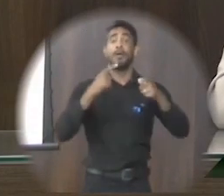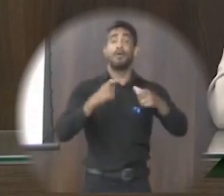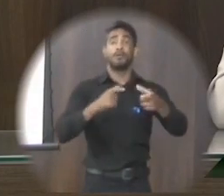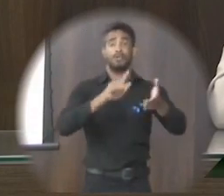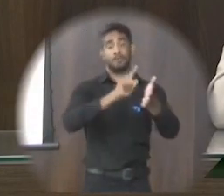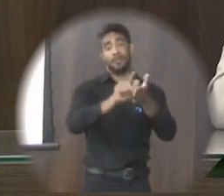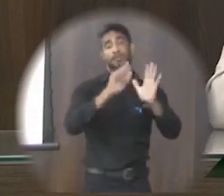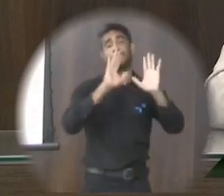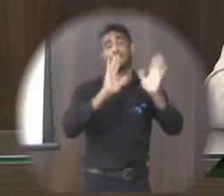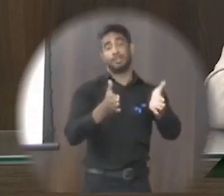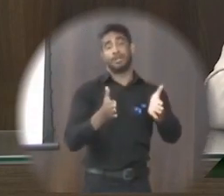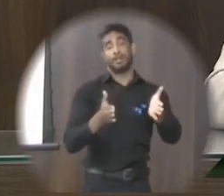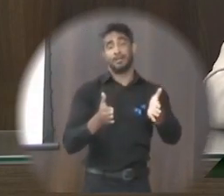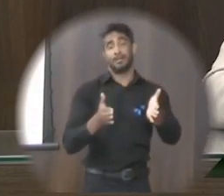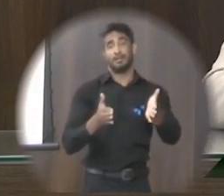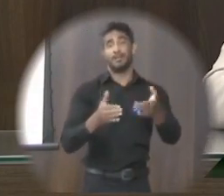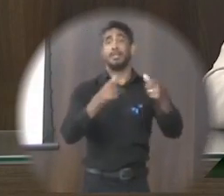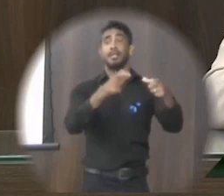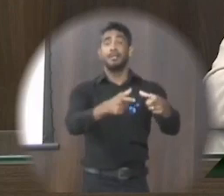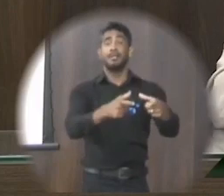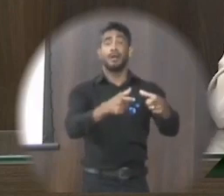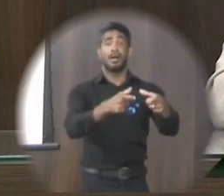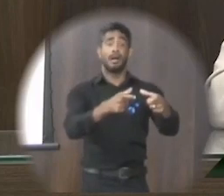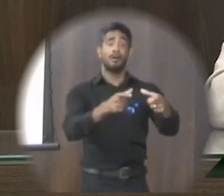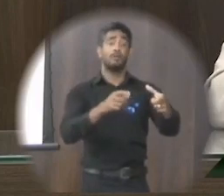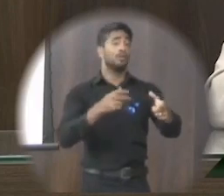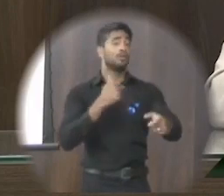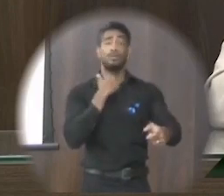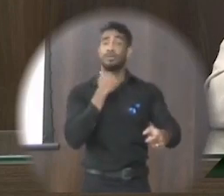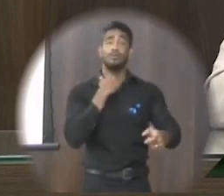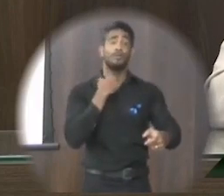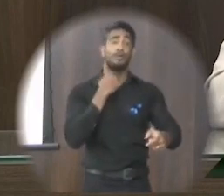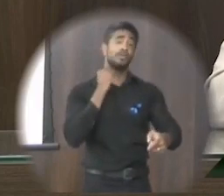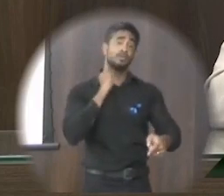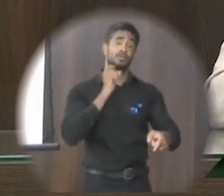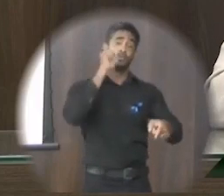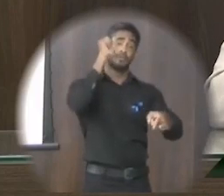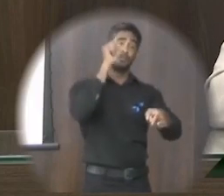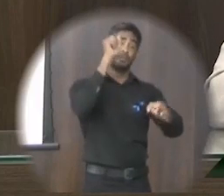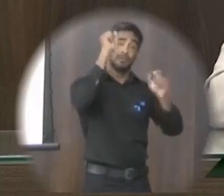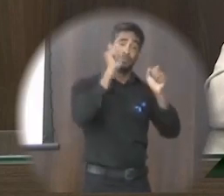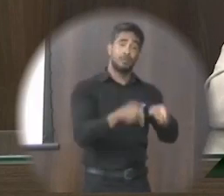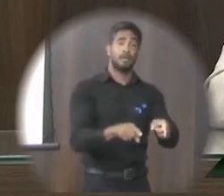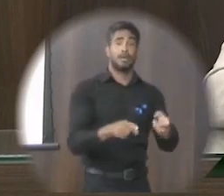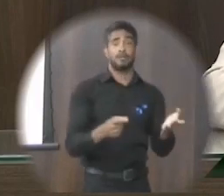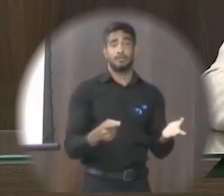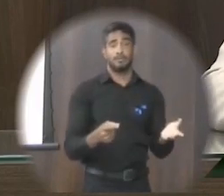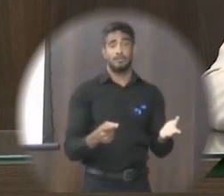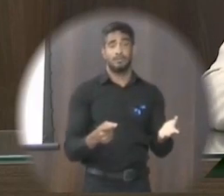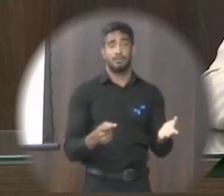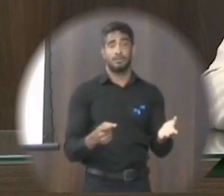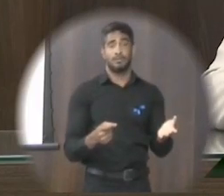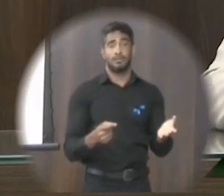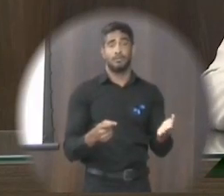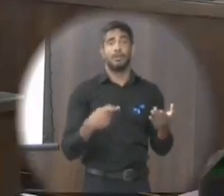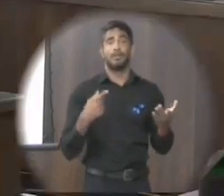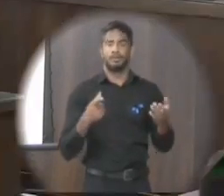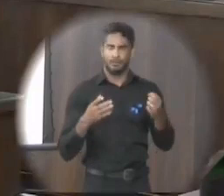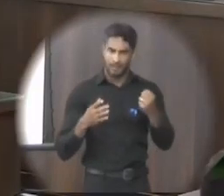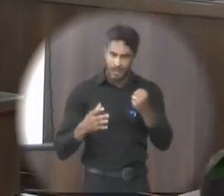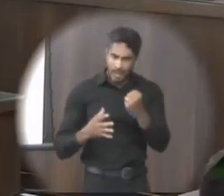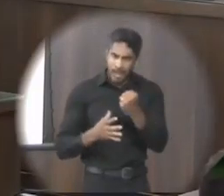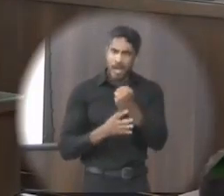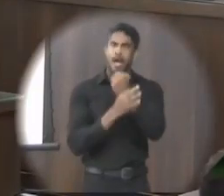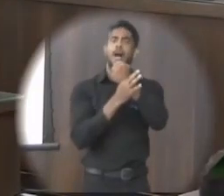limpado, né? E no, em locais que são proibidos estar jogando. Então, assim, isso aí vai reforçar,